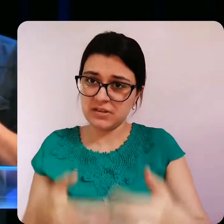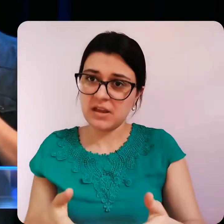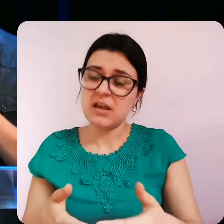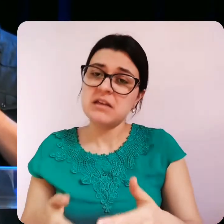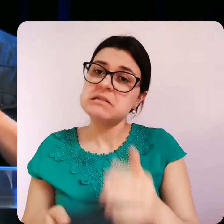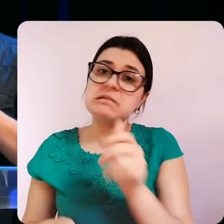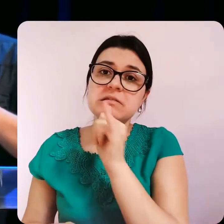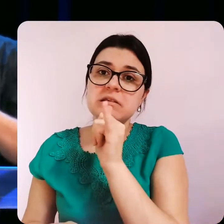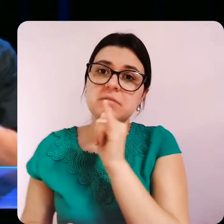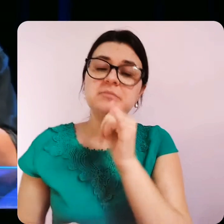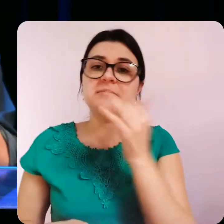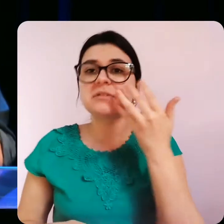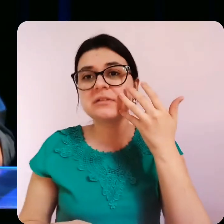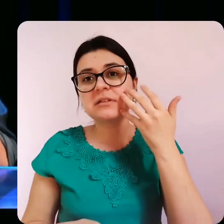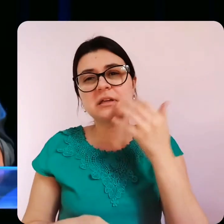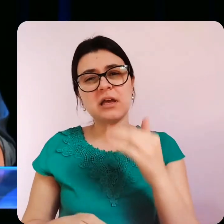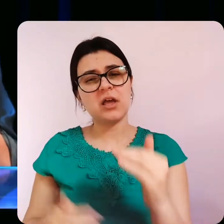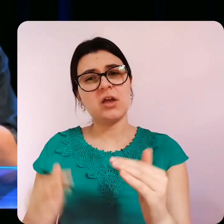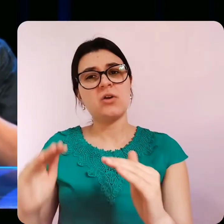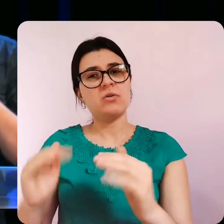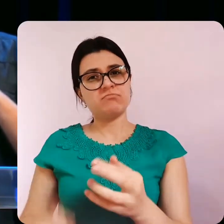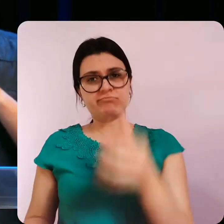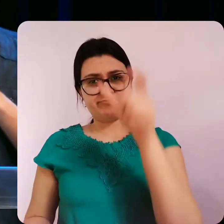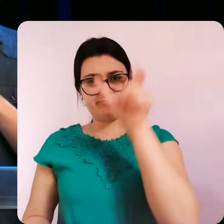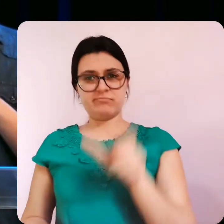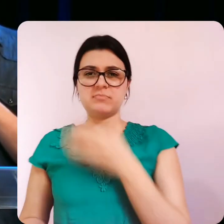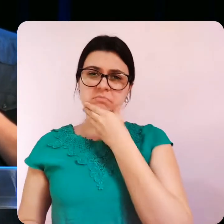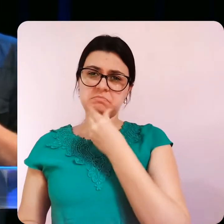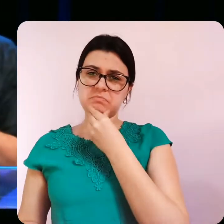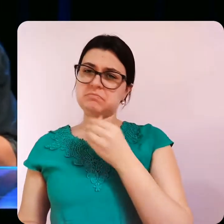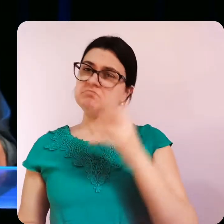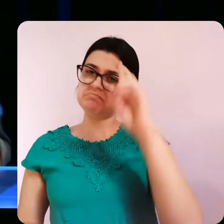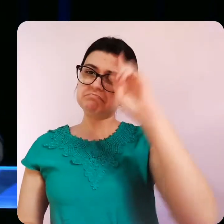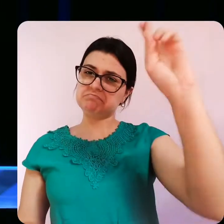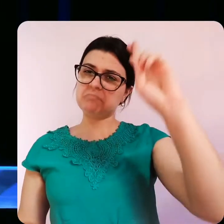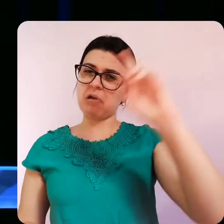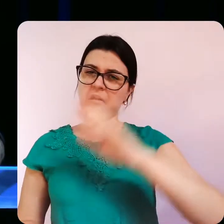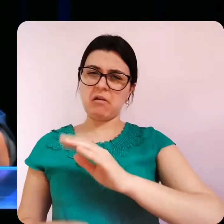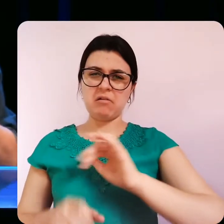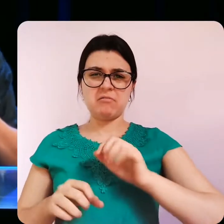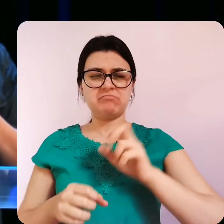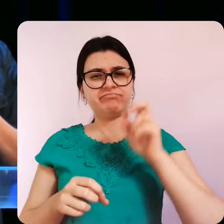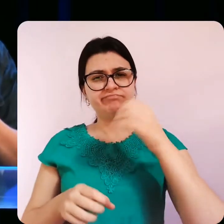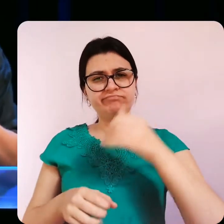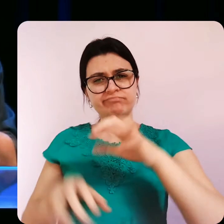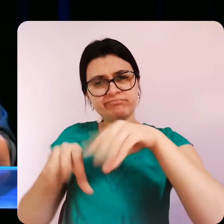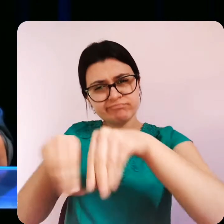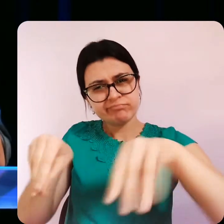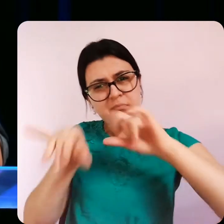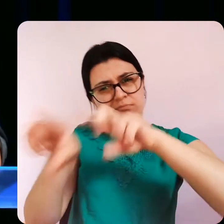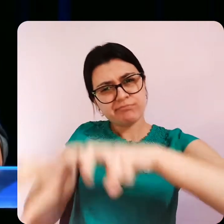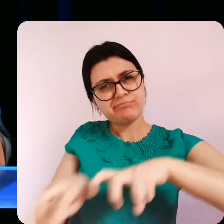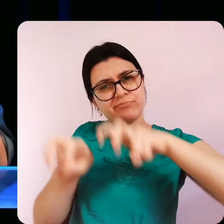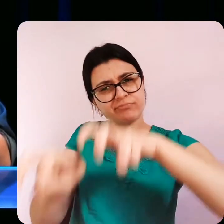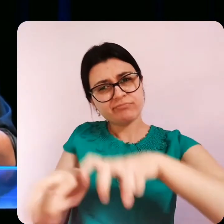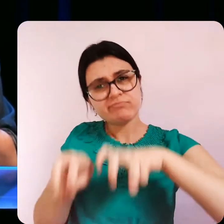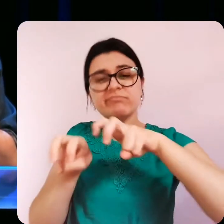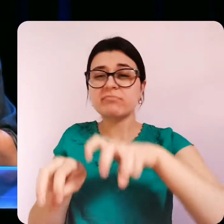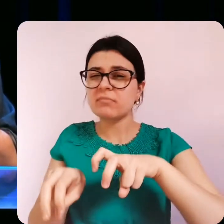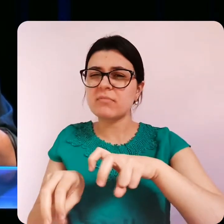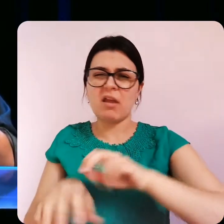tem um senhor que é dono de uma terra, que é dono de muitas coisas, o filho desse senhor, ele não tinha direito a